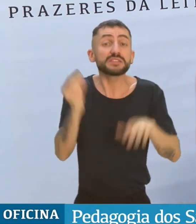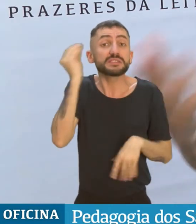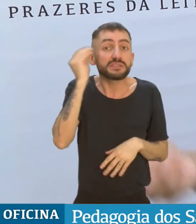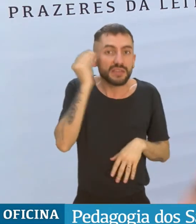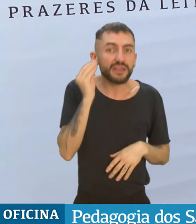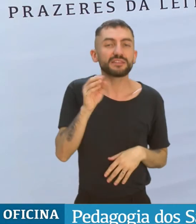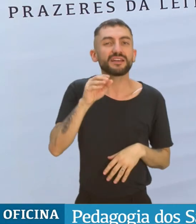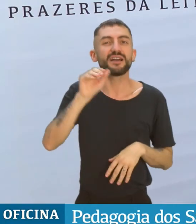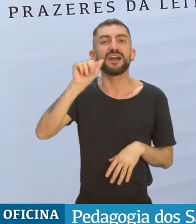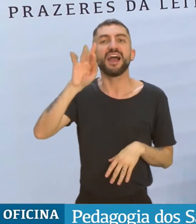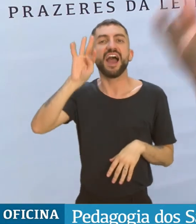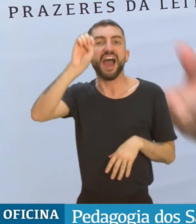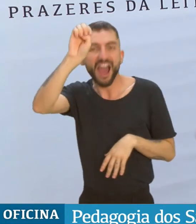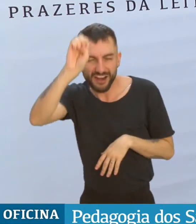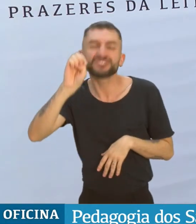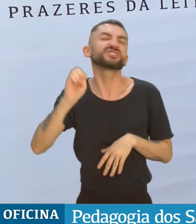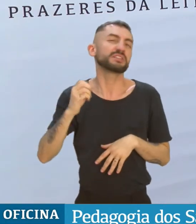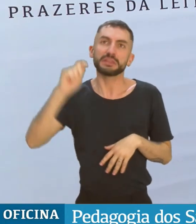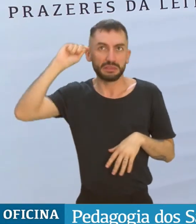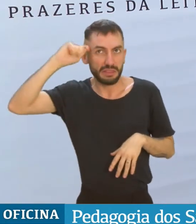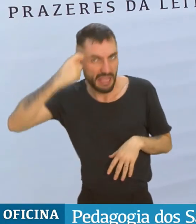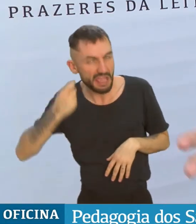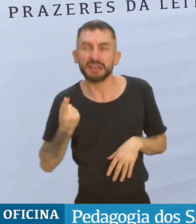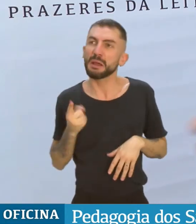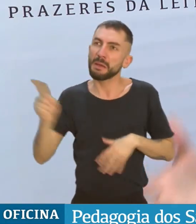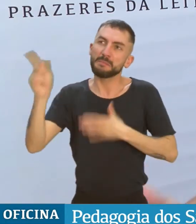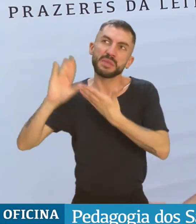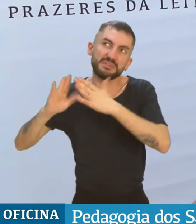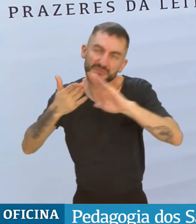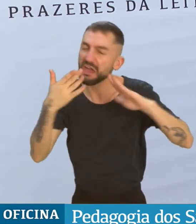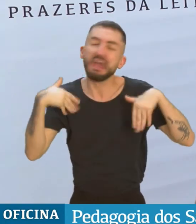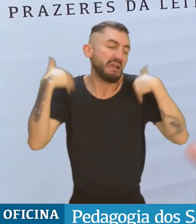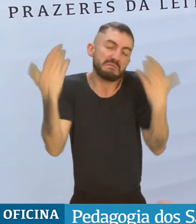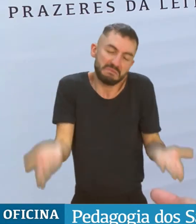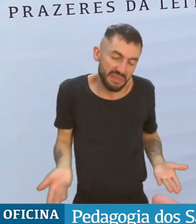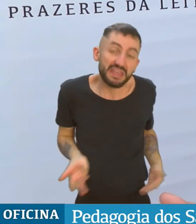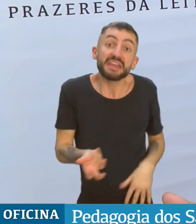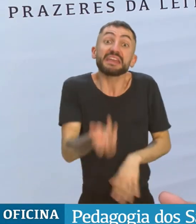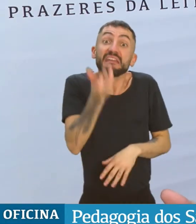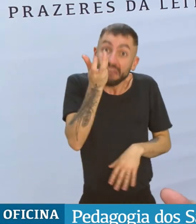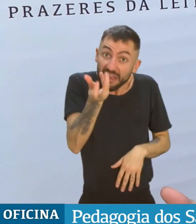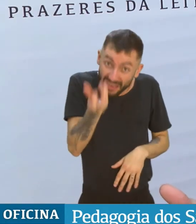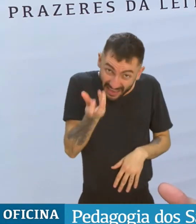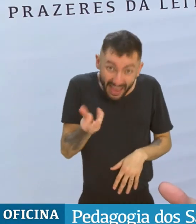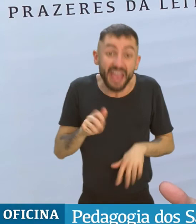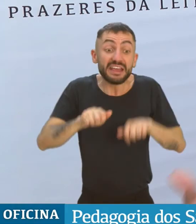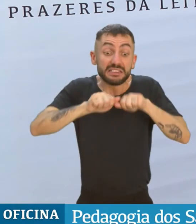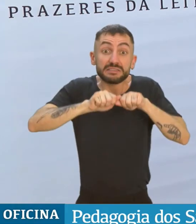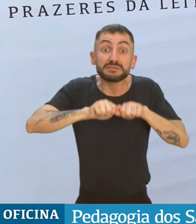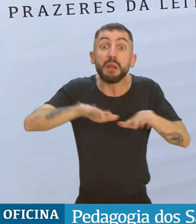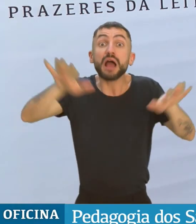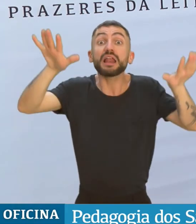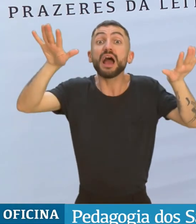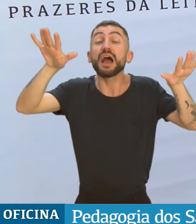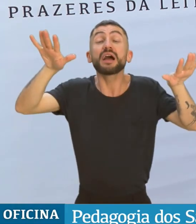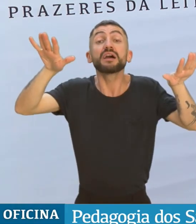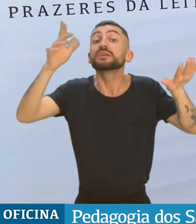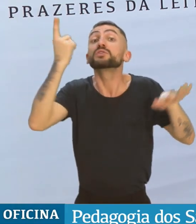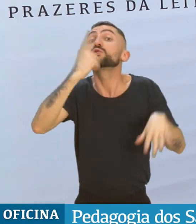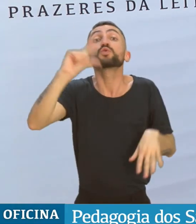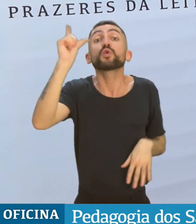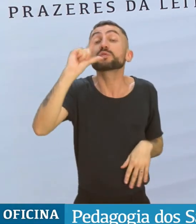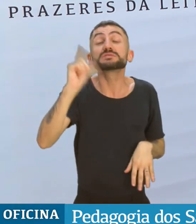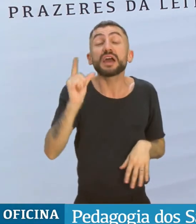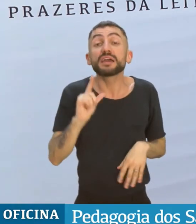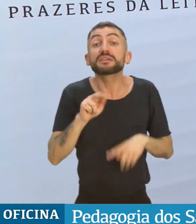arte independente, negra, marginal, periférica ou qualquer suburbana chegar, e o quanto muitas vezes quando